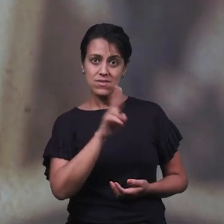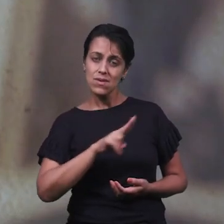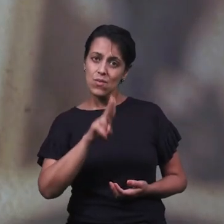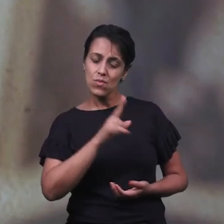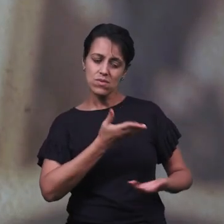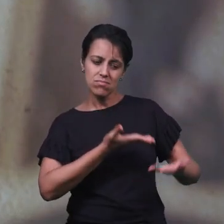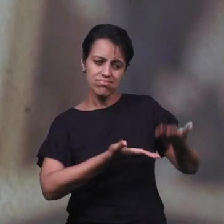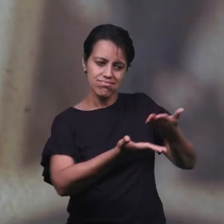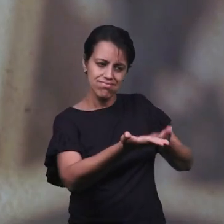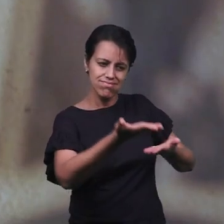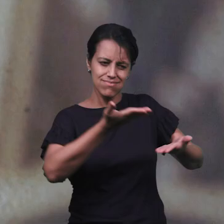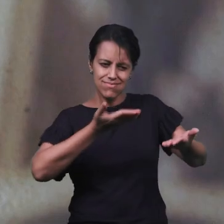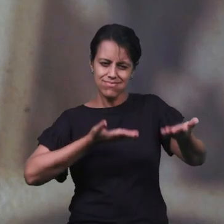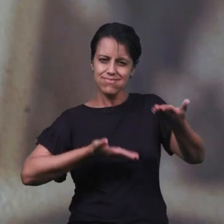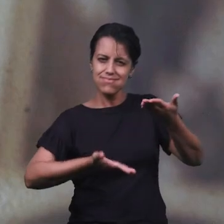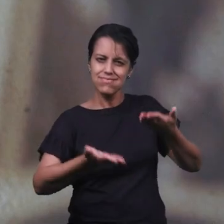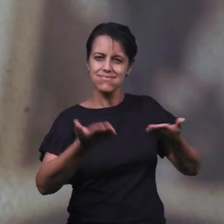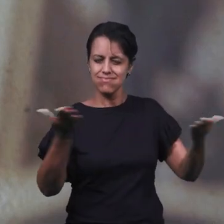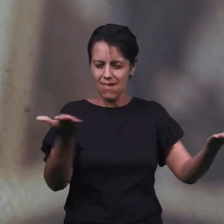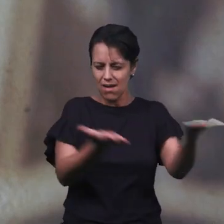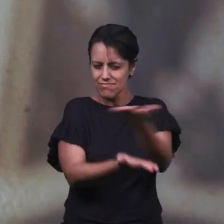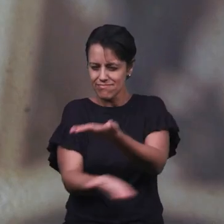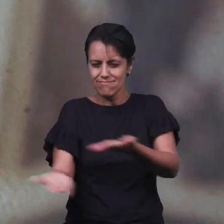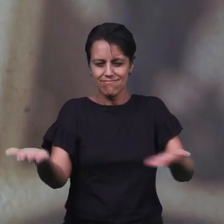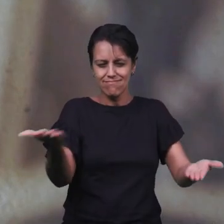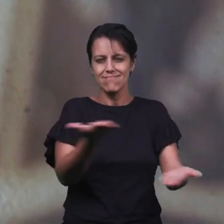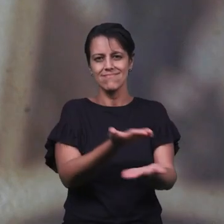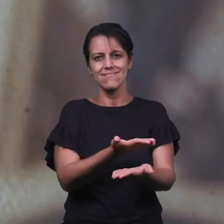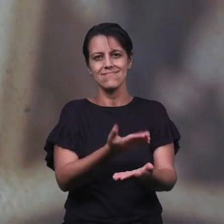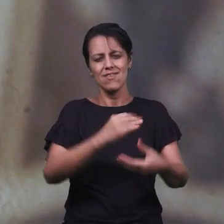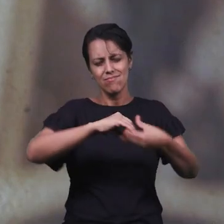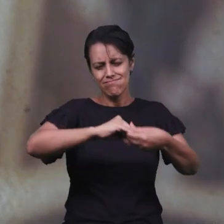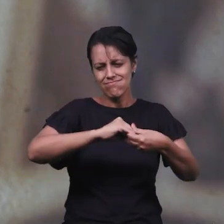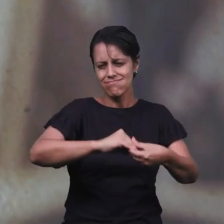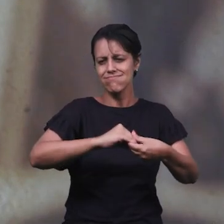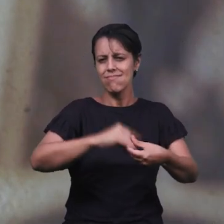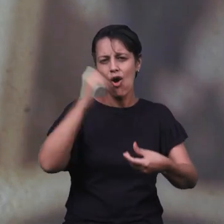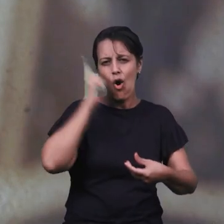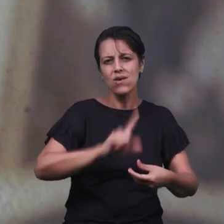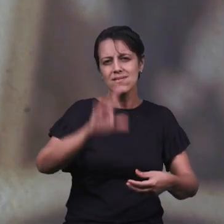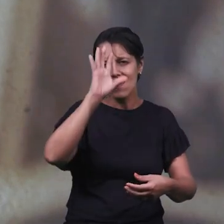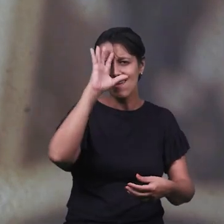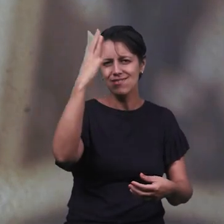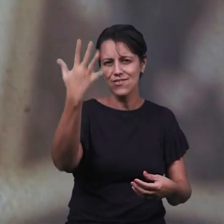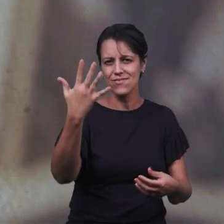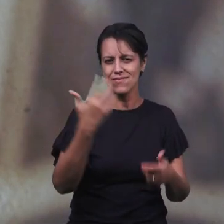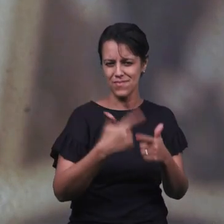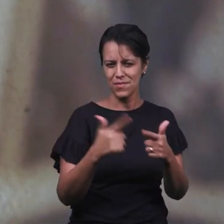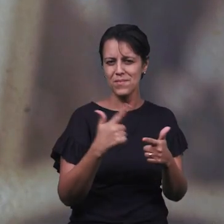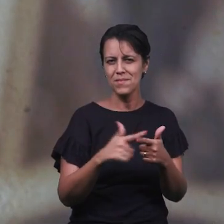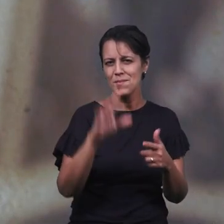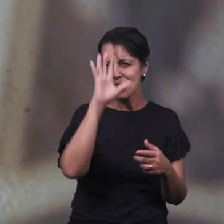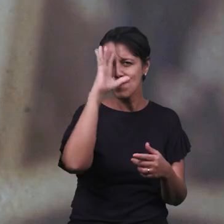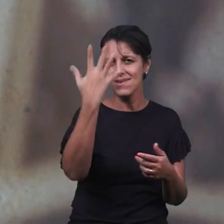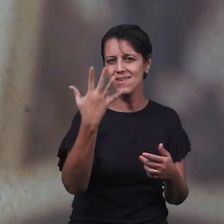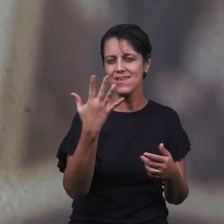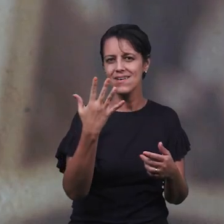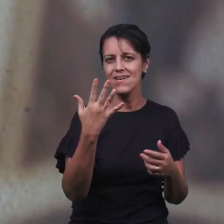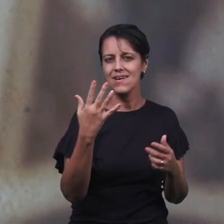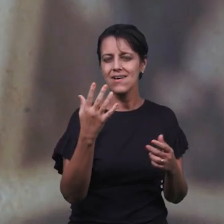utiliza do método para a resolução do conflito, você está dando às partes